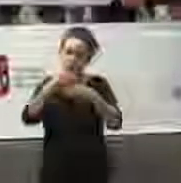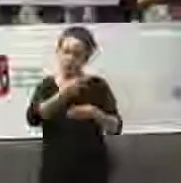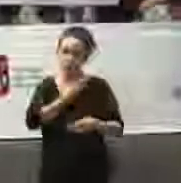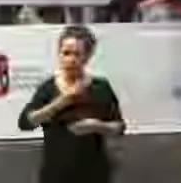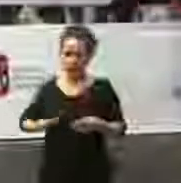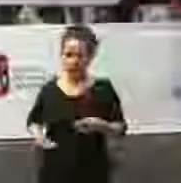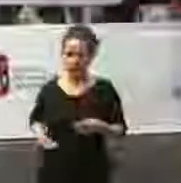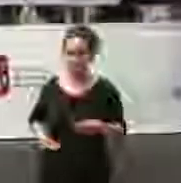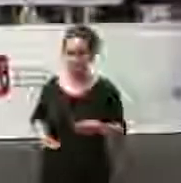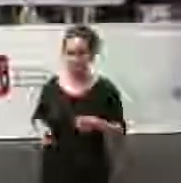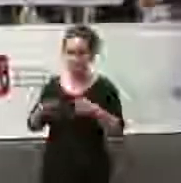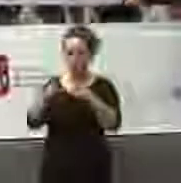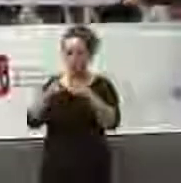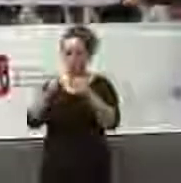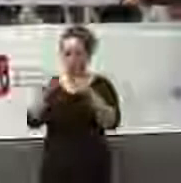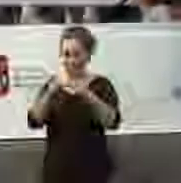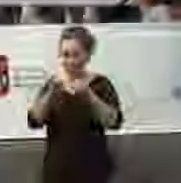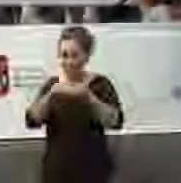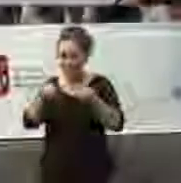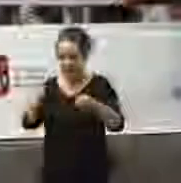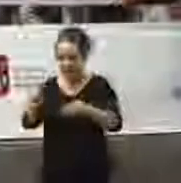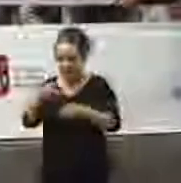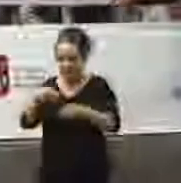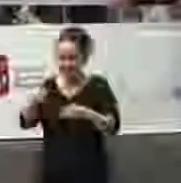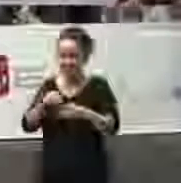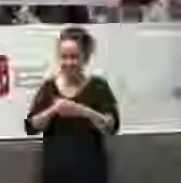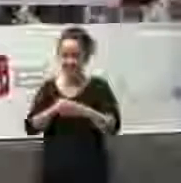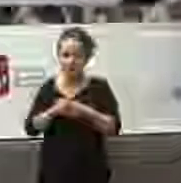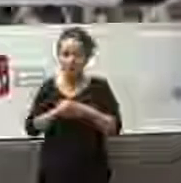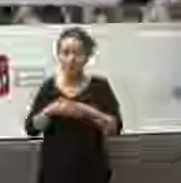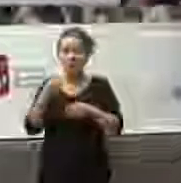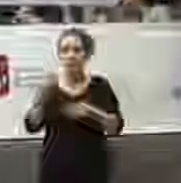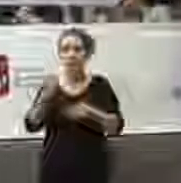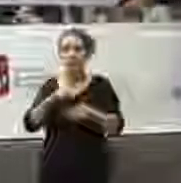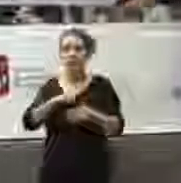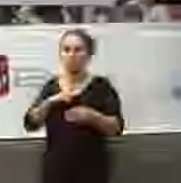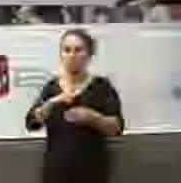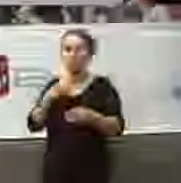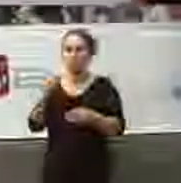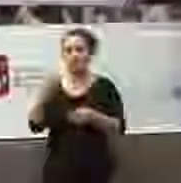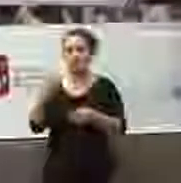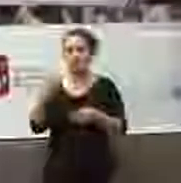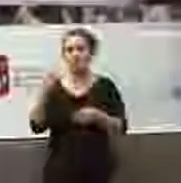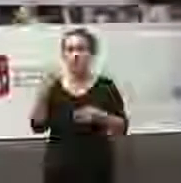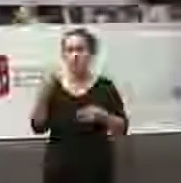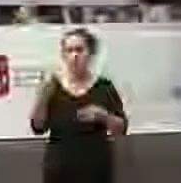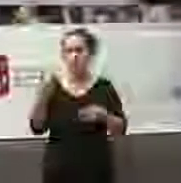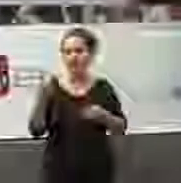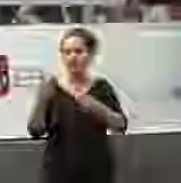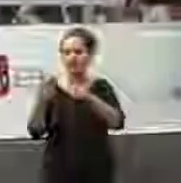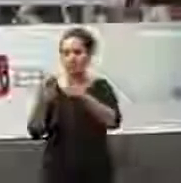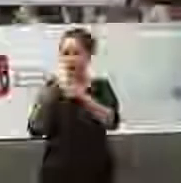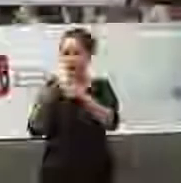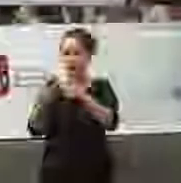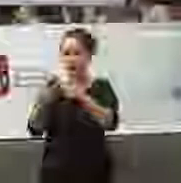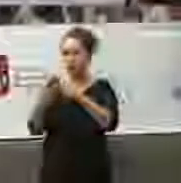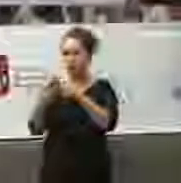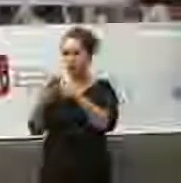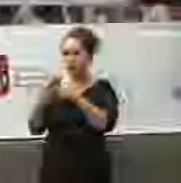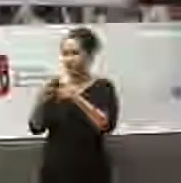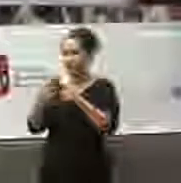é dada às nossas processos nós temos quatro aqui temos dois dos membros da primeira e da segunda profissões meu